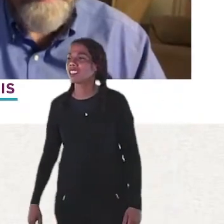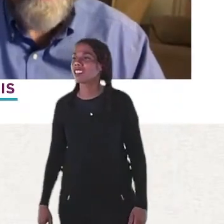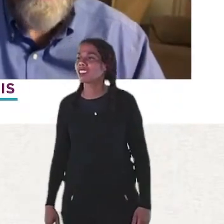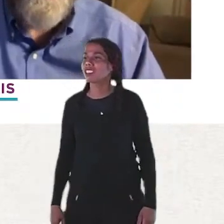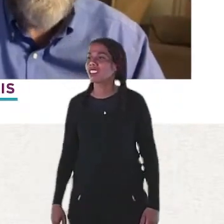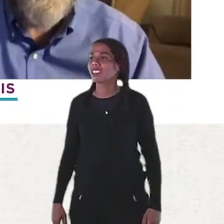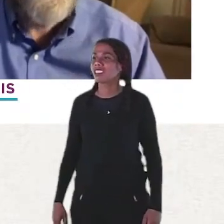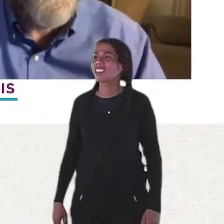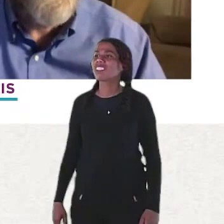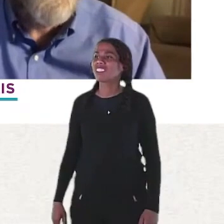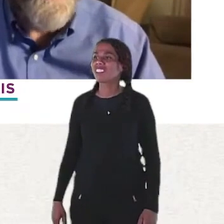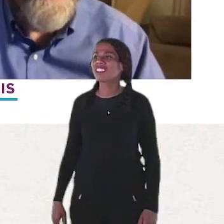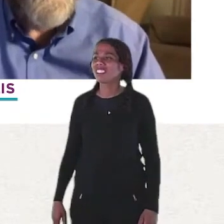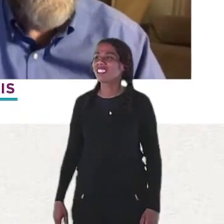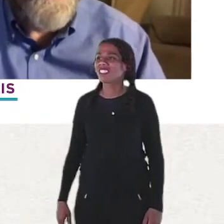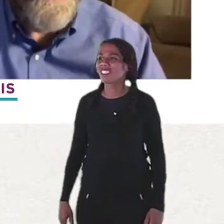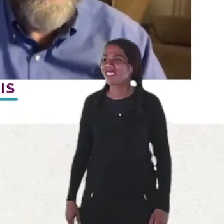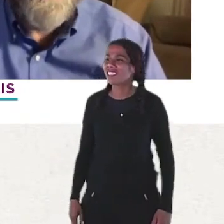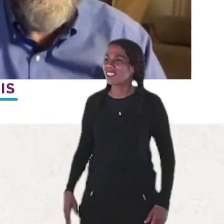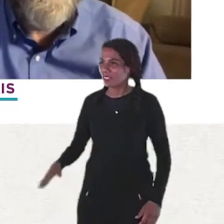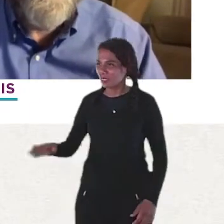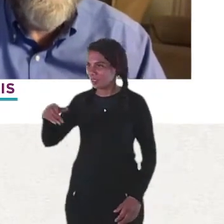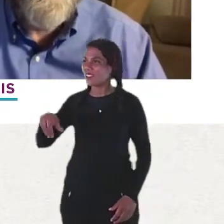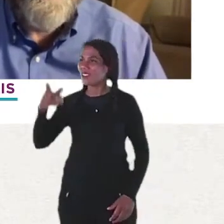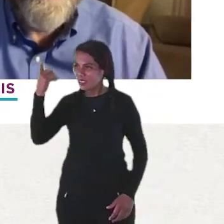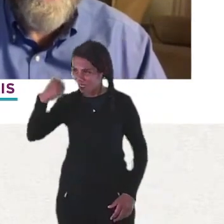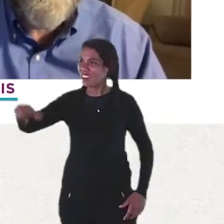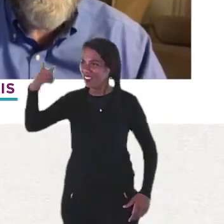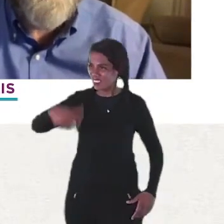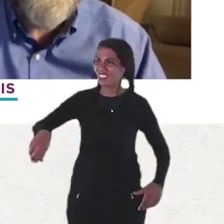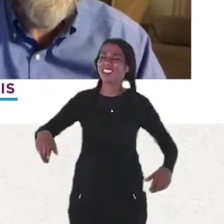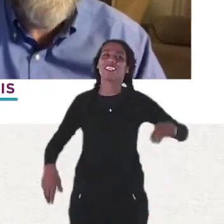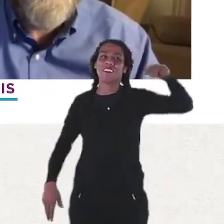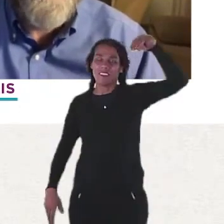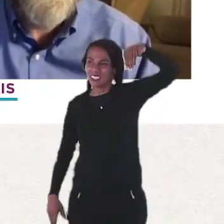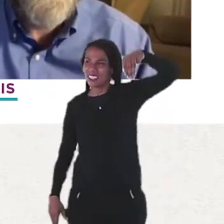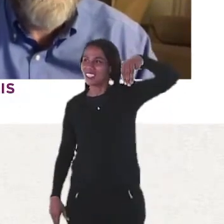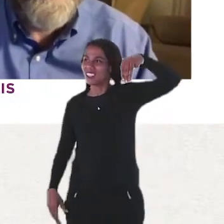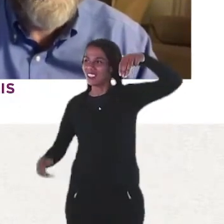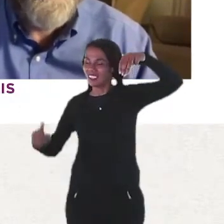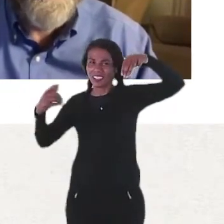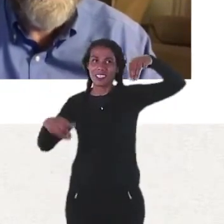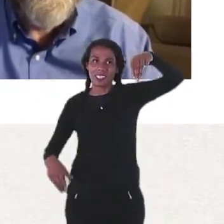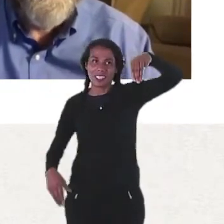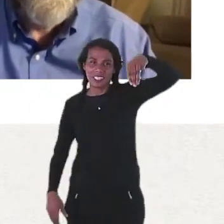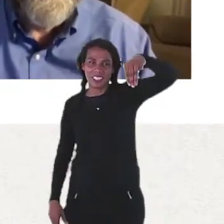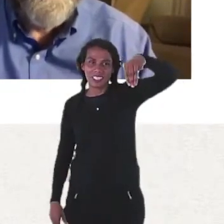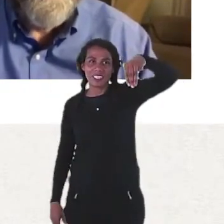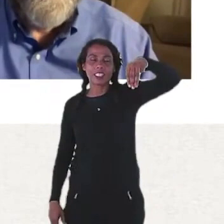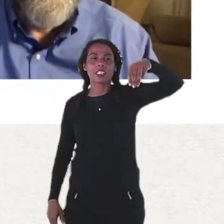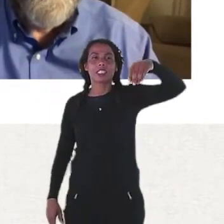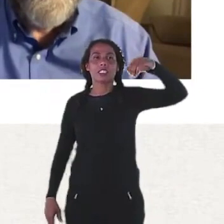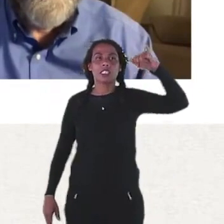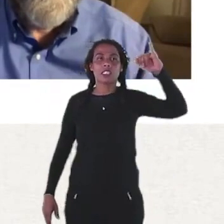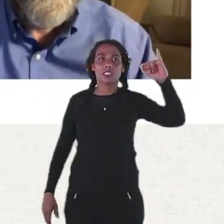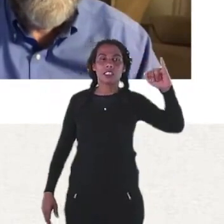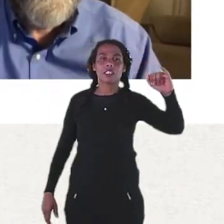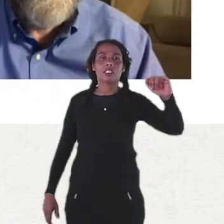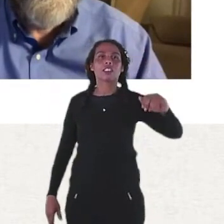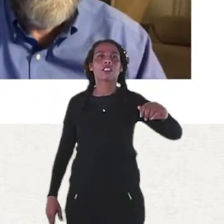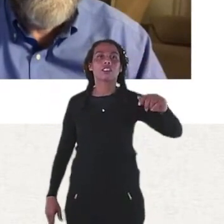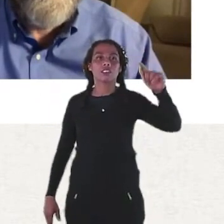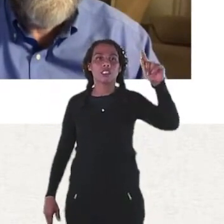Foi muito rápido, eu perdi, viu? Foi muito rápido. Foi Vai devagar, muito bonito. mais devagar.